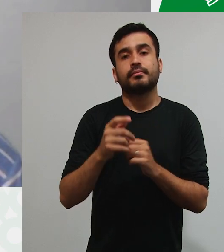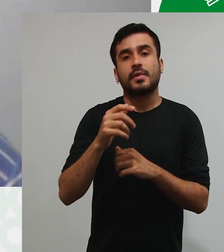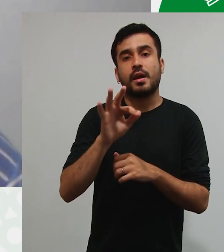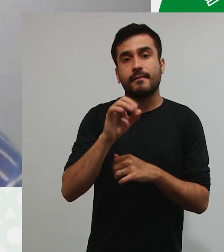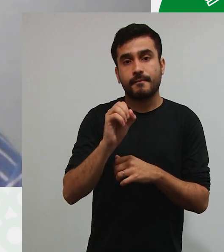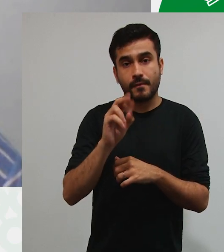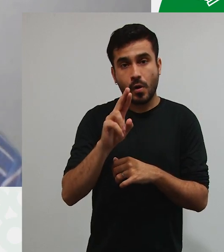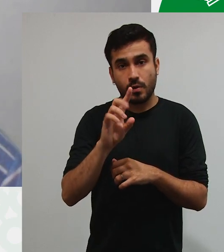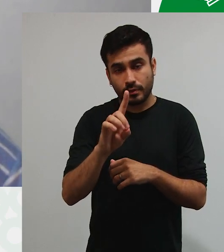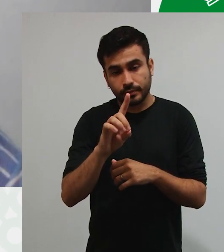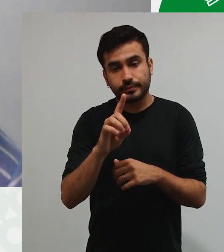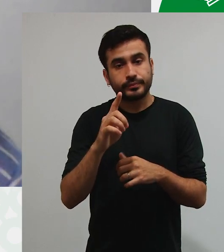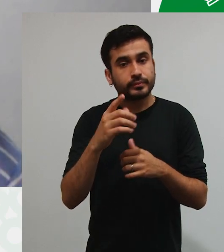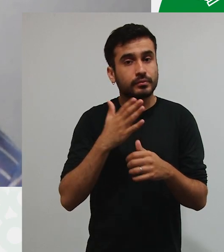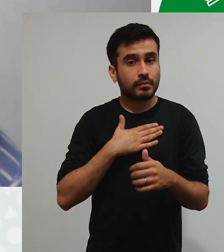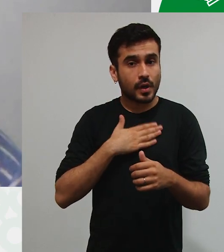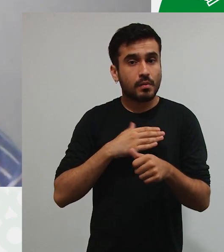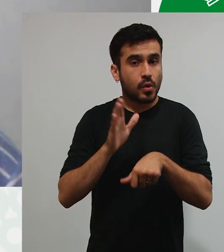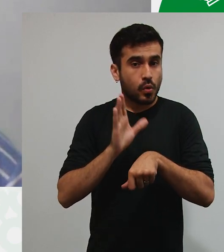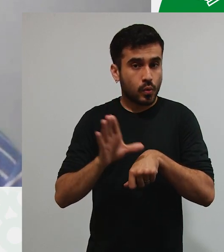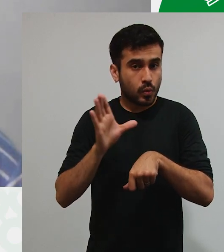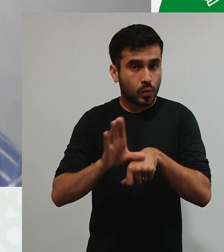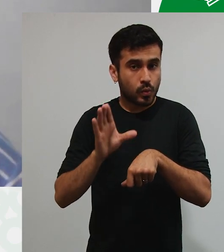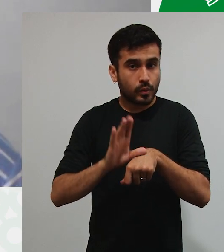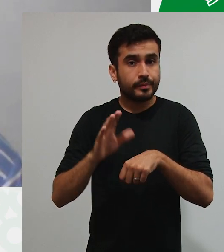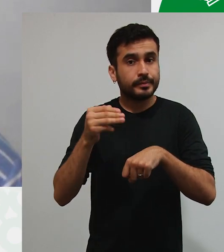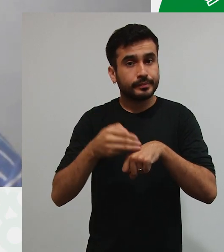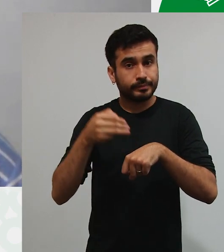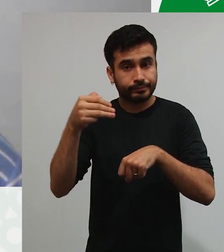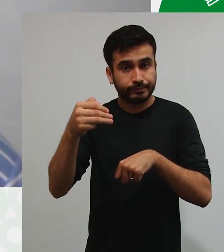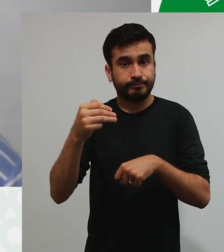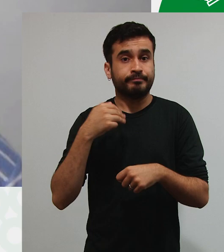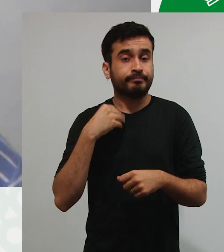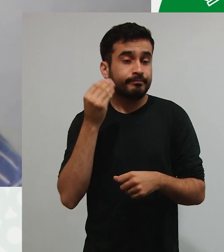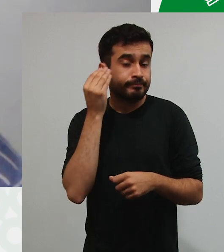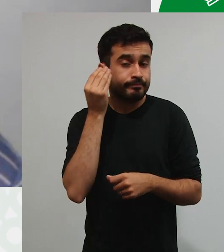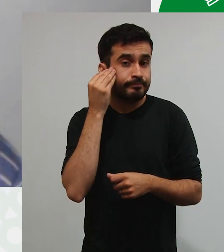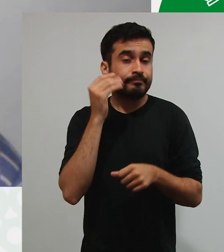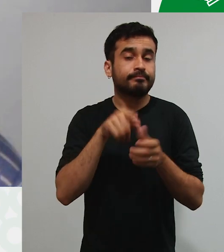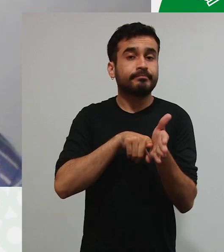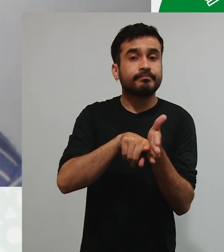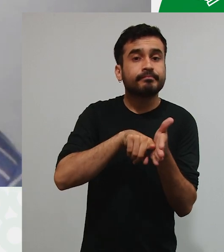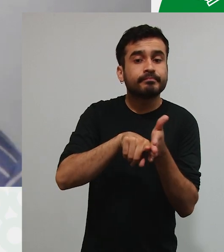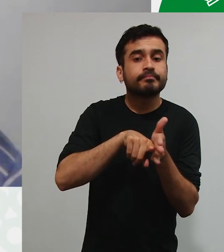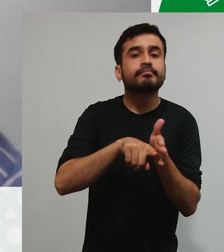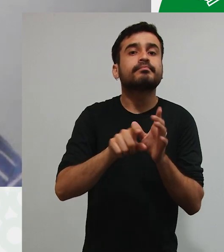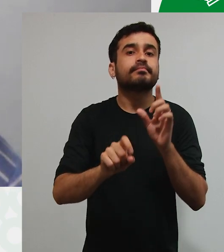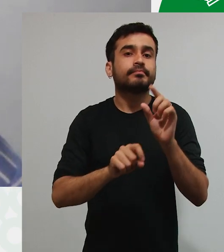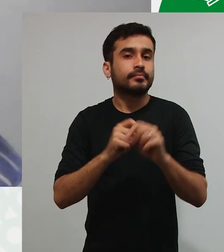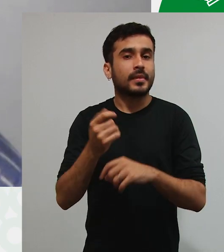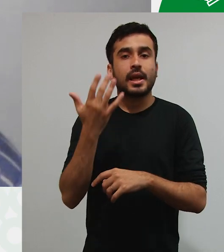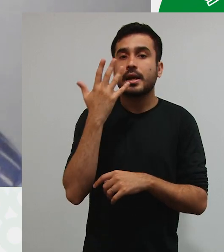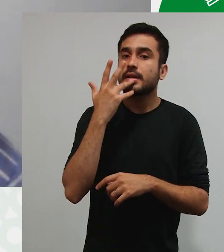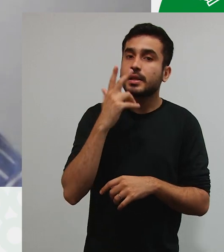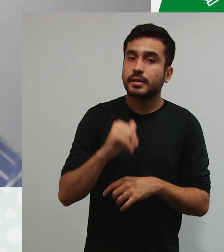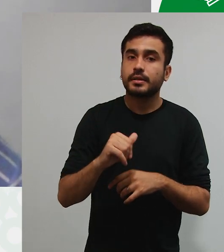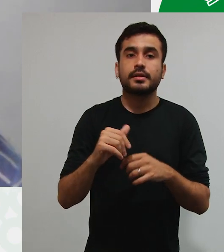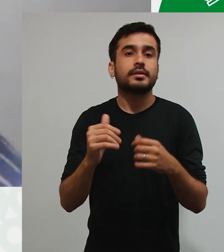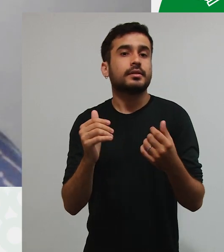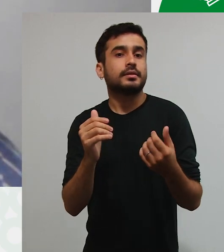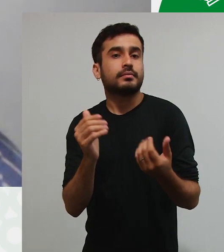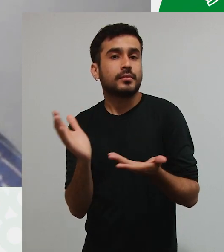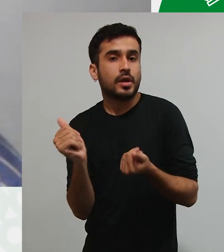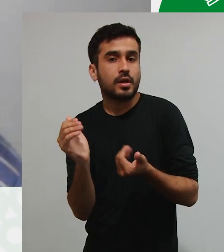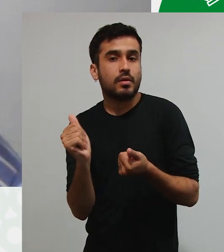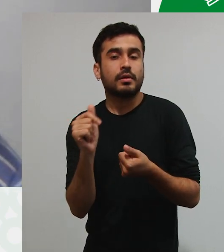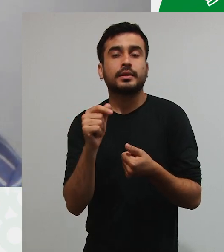então, pesquisar as crianças e adolescentes que estavam em situação de rua. Eu quis entender como